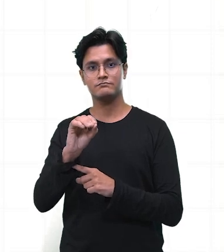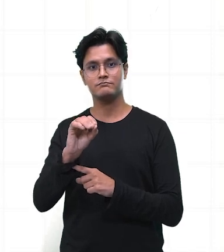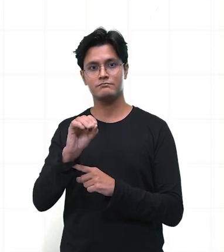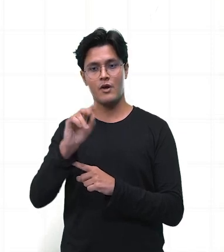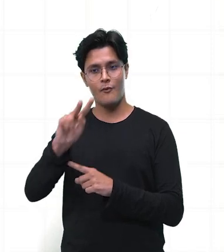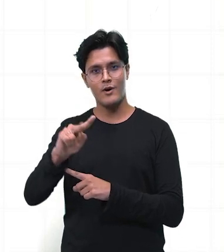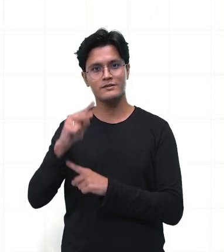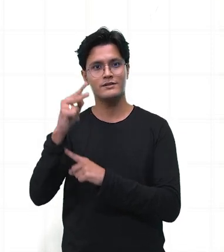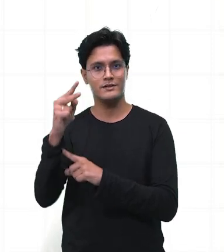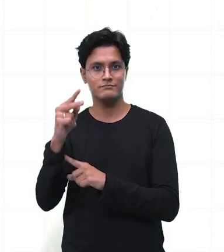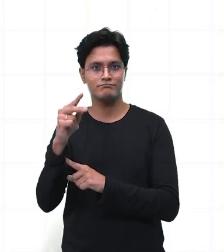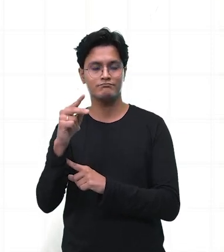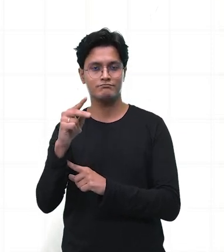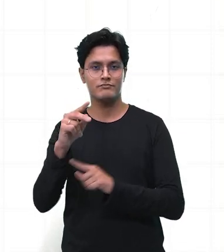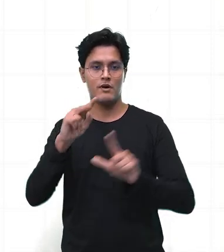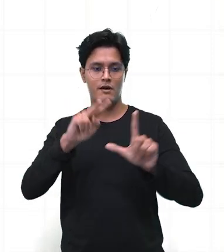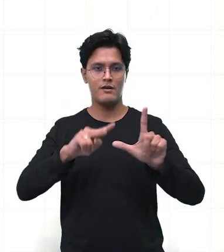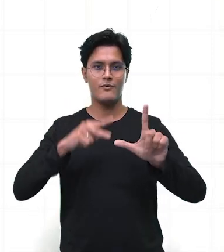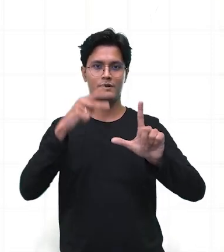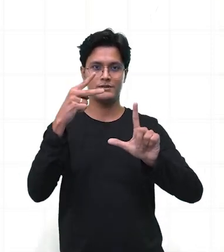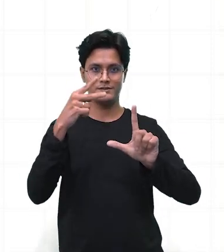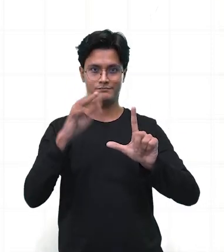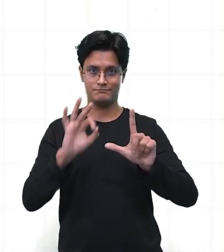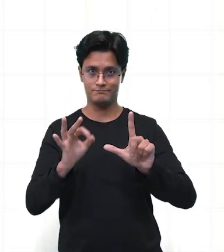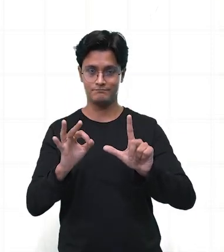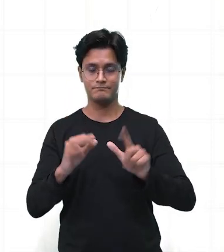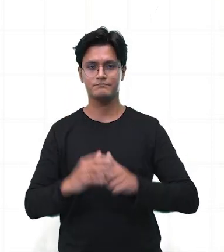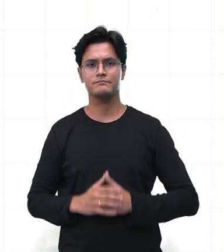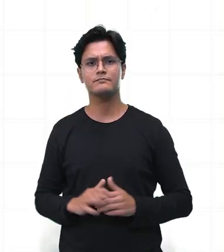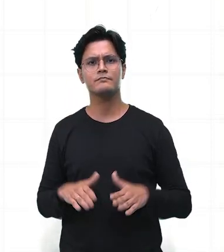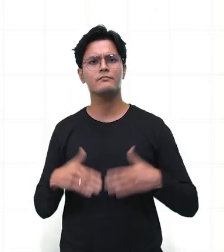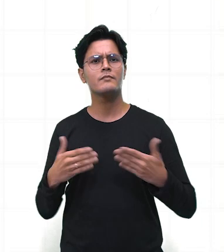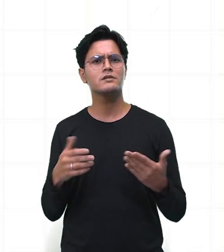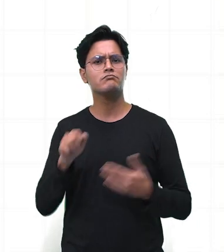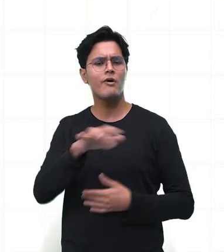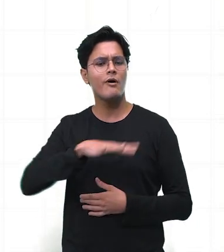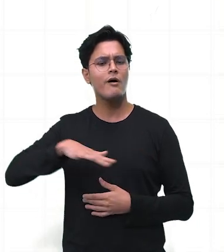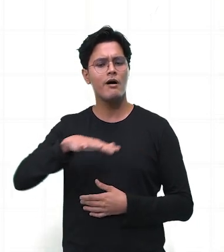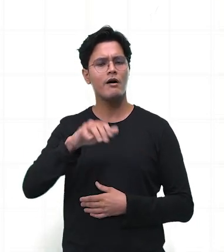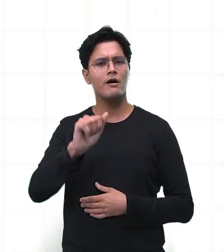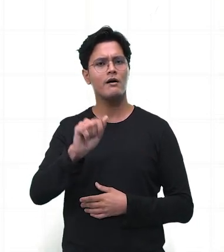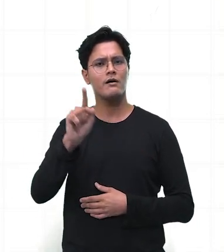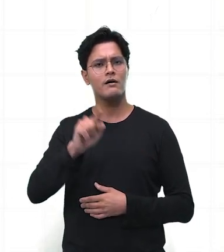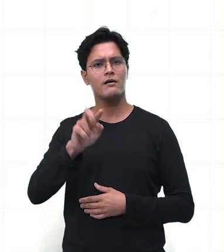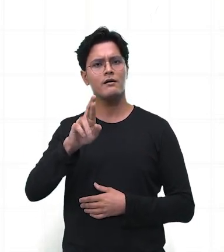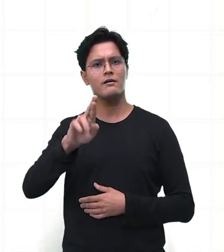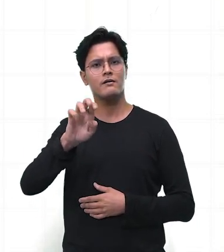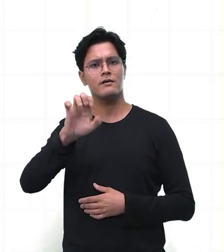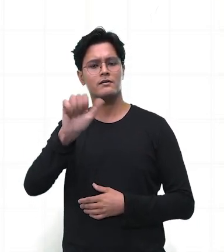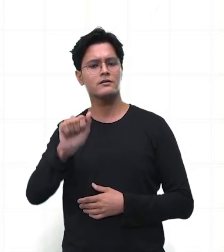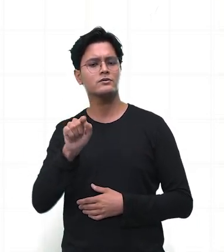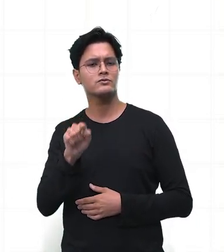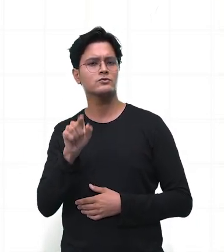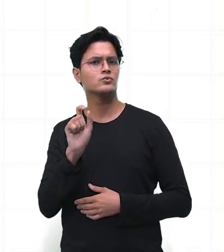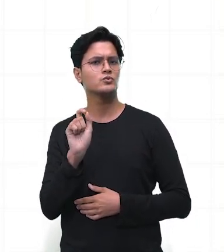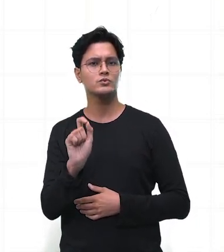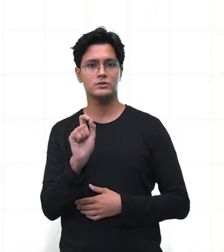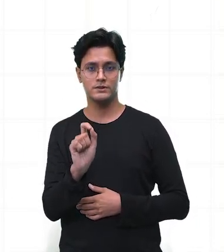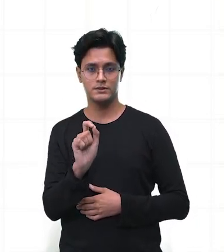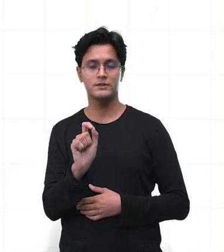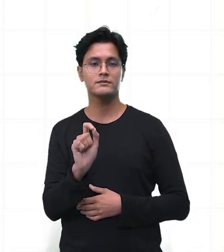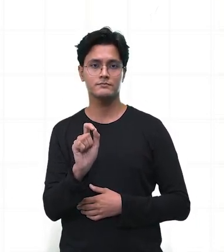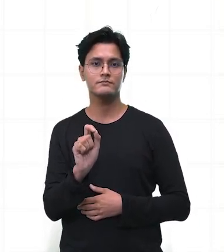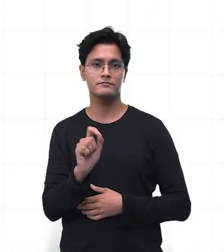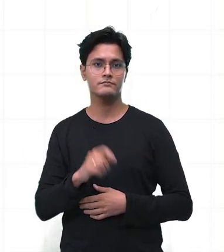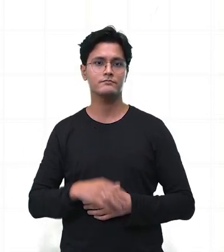elevado ao quadrado. Tudo bem? Professor, o que é área, afinal de contas? Área é tudo